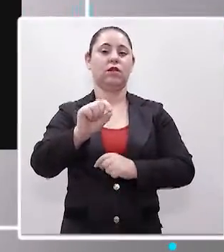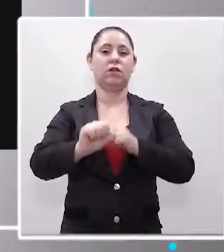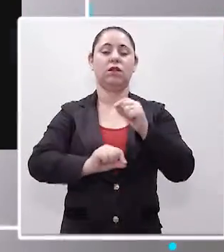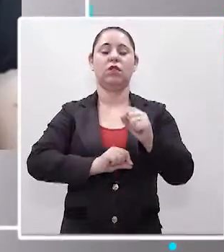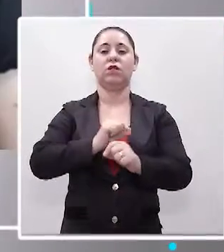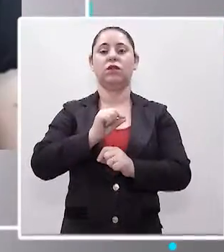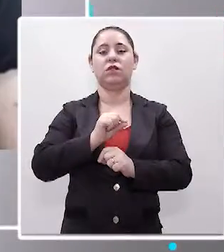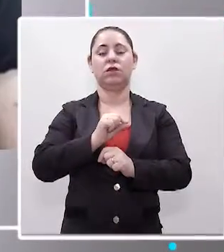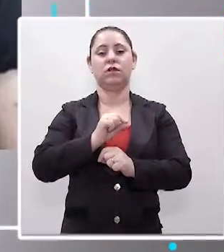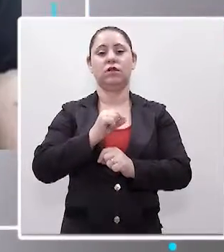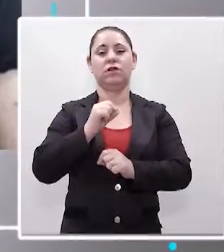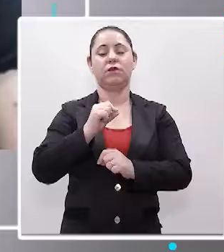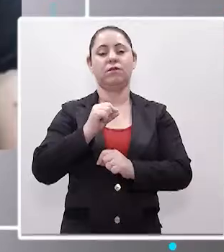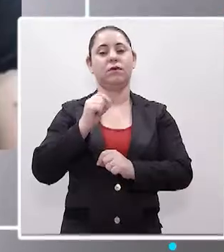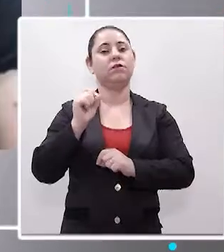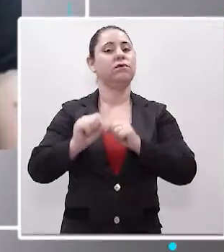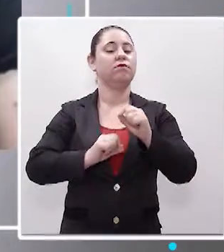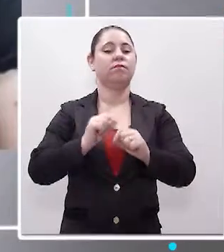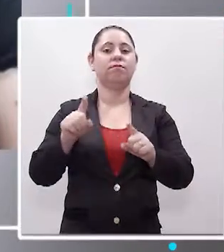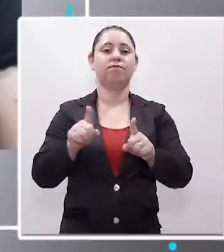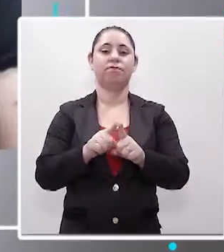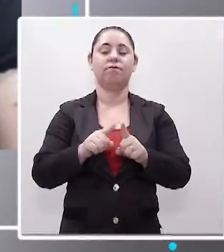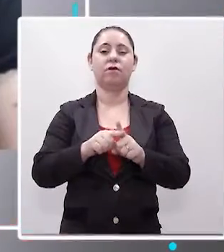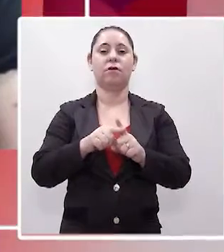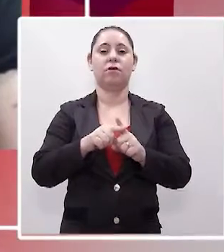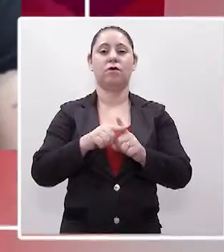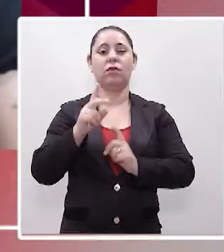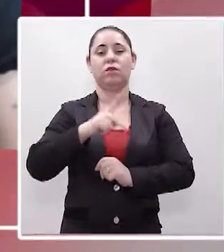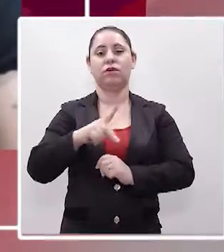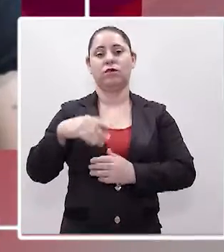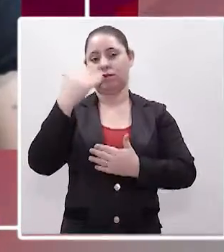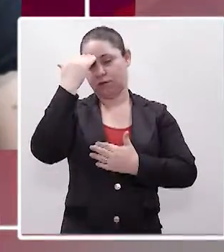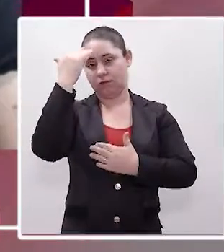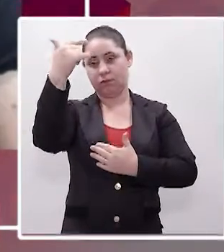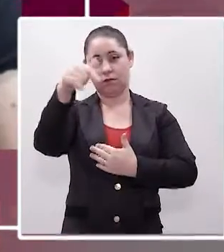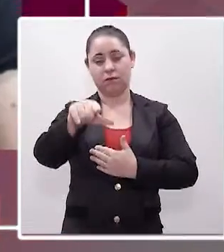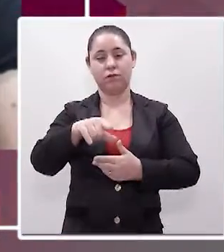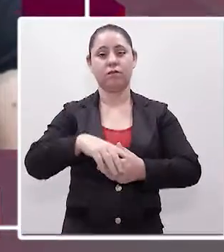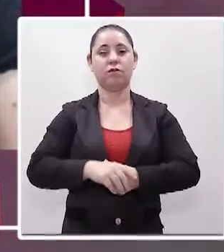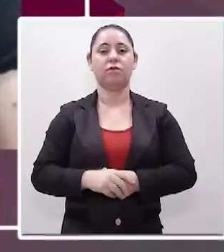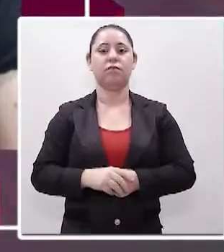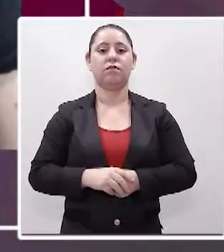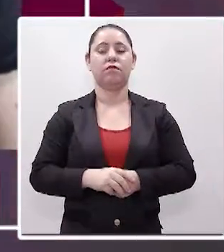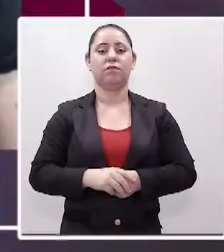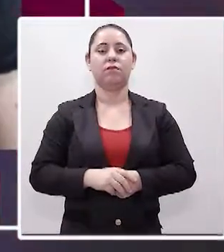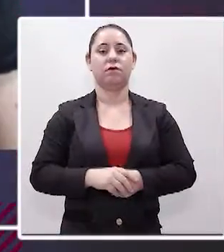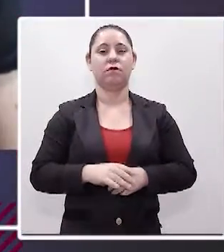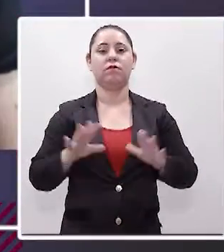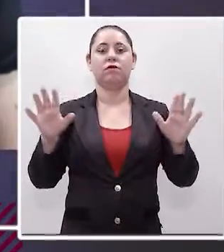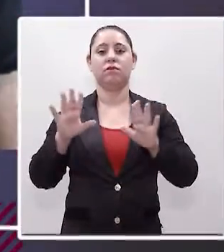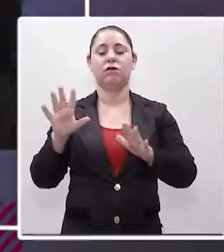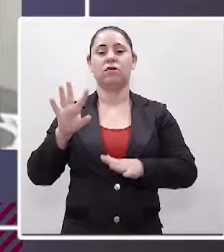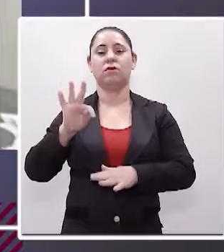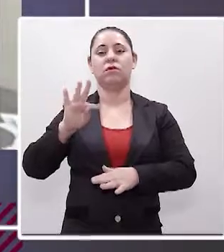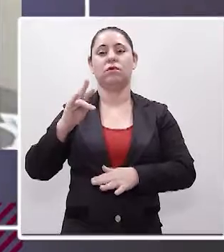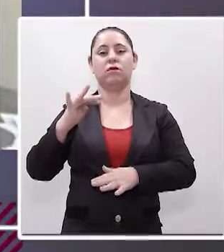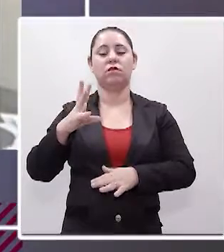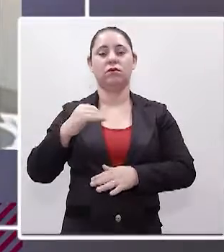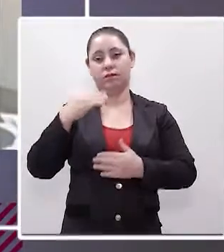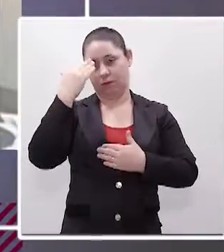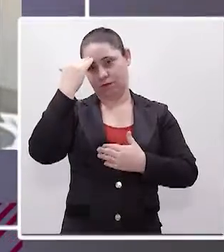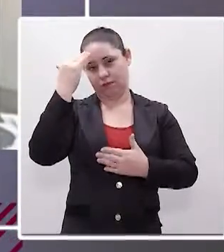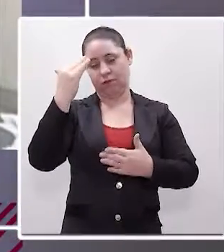Daiane D'Antoneto Ritter. Espero ter falado corretamente. Professora, muito obrigado mais uma vez.